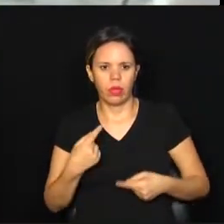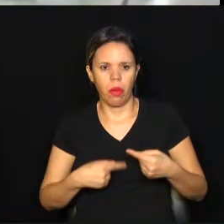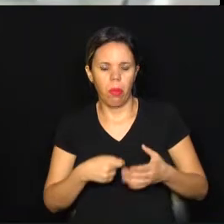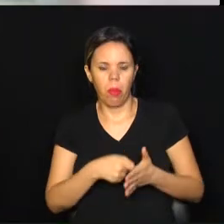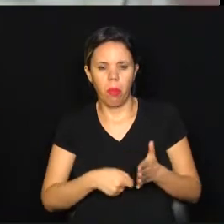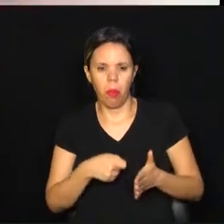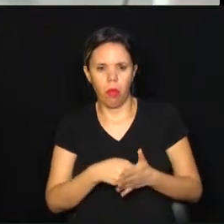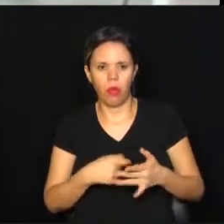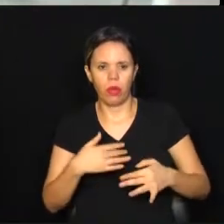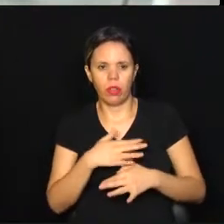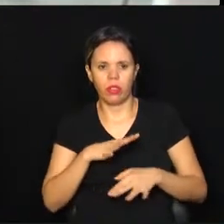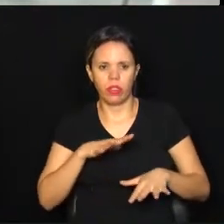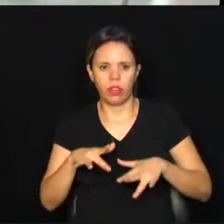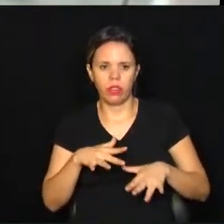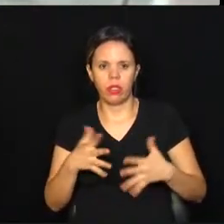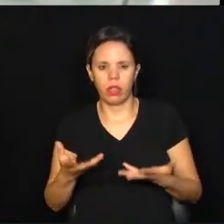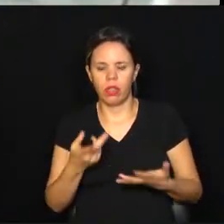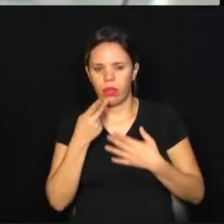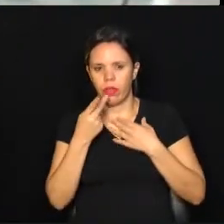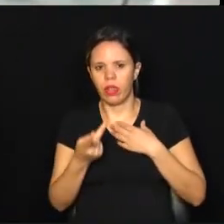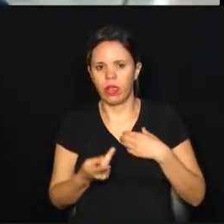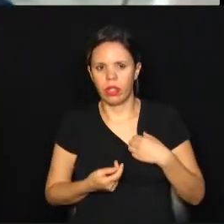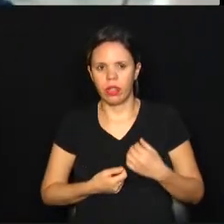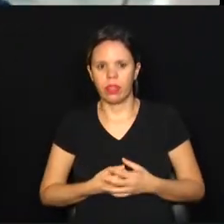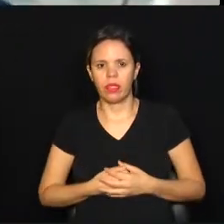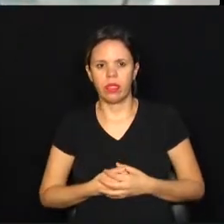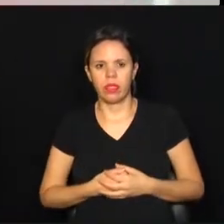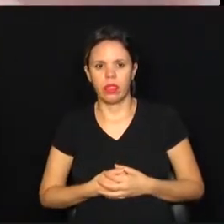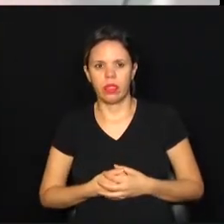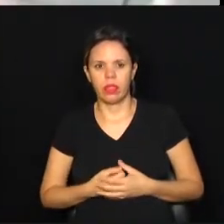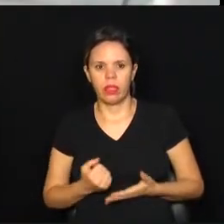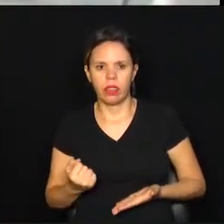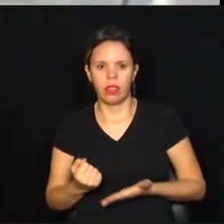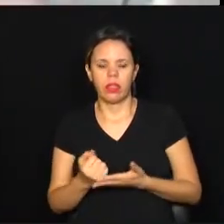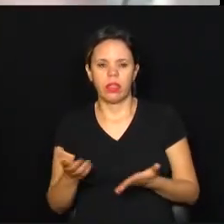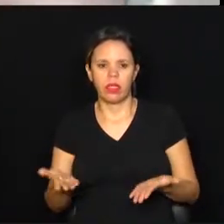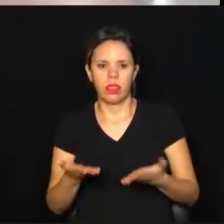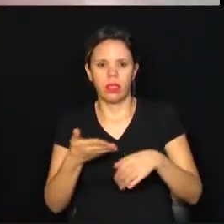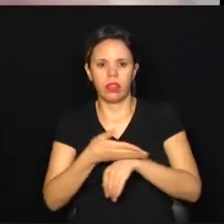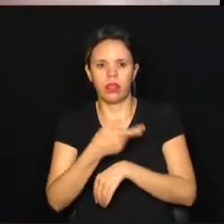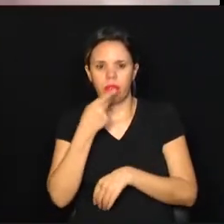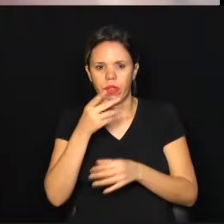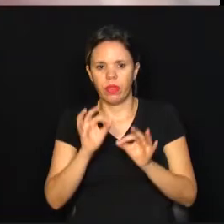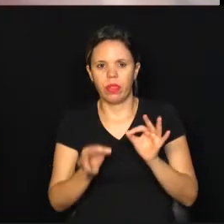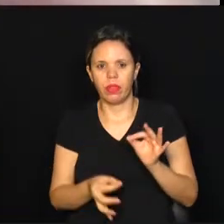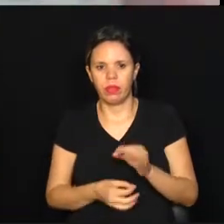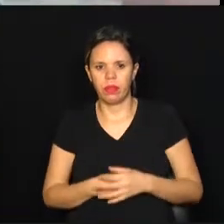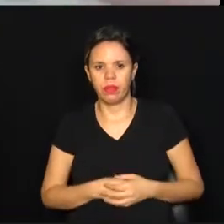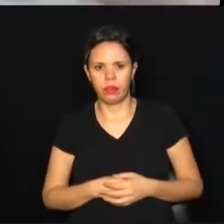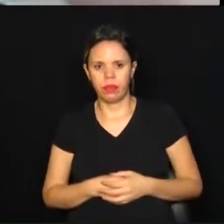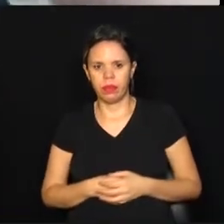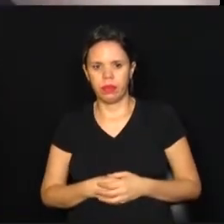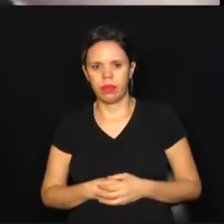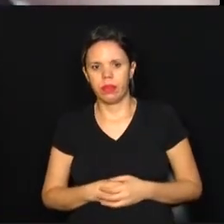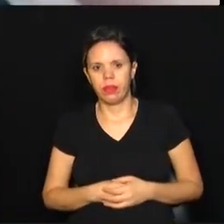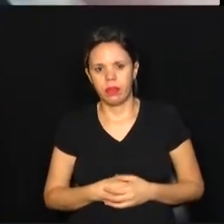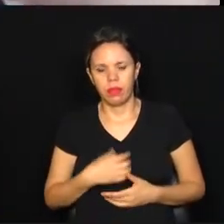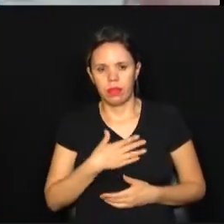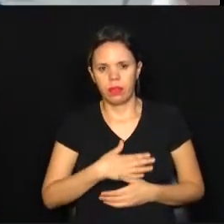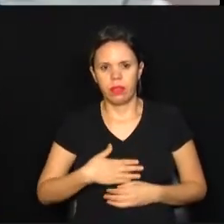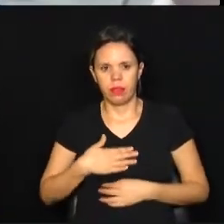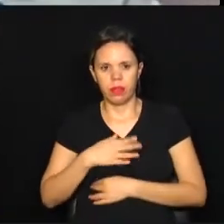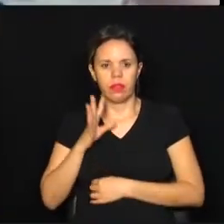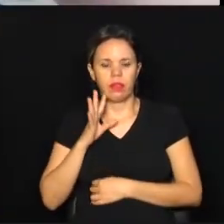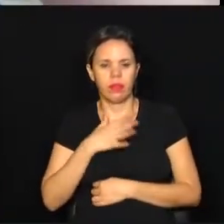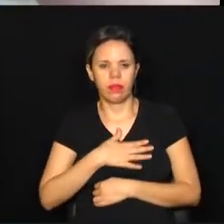urbana. Então, eu queria deixar só essa contribuição para que você pudesse falar um pouco mais, que eu gostei